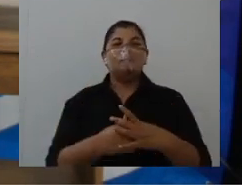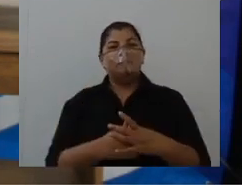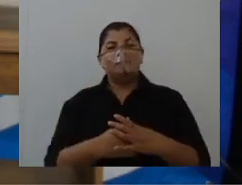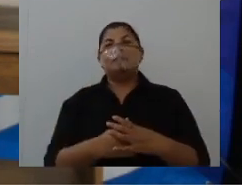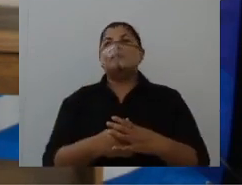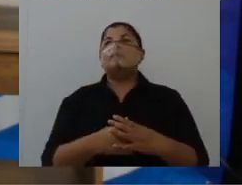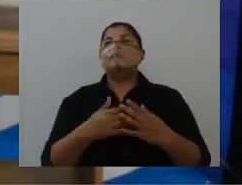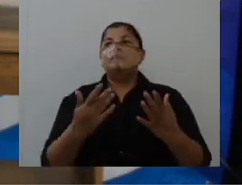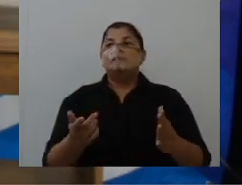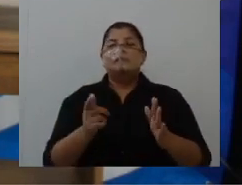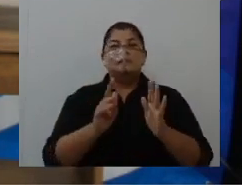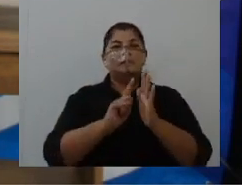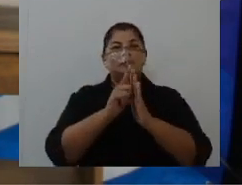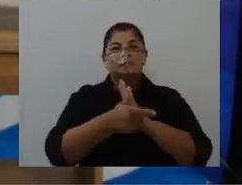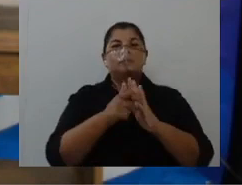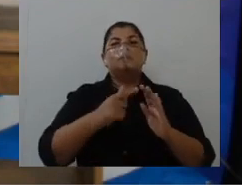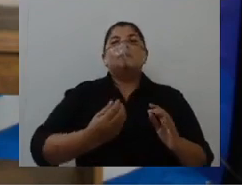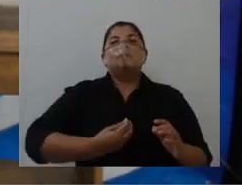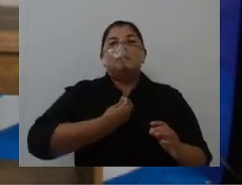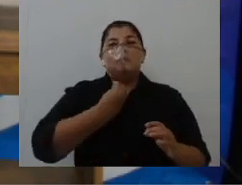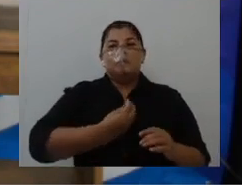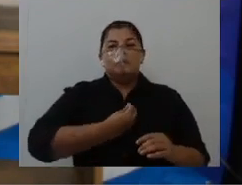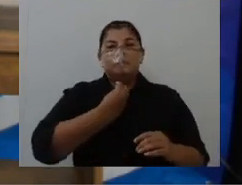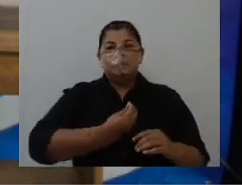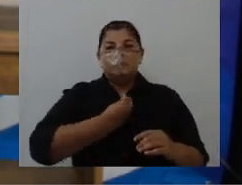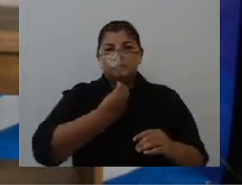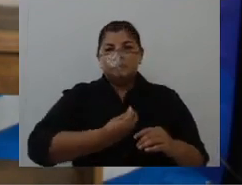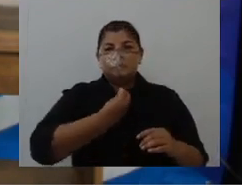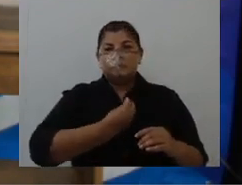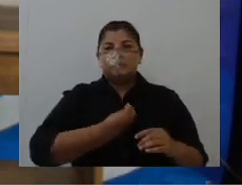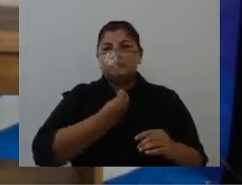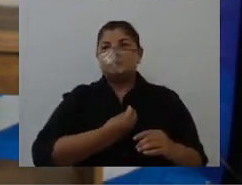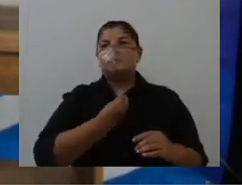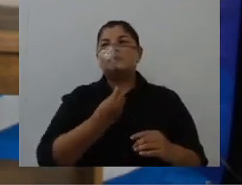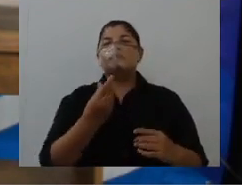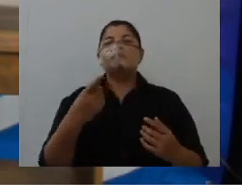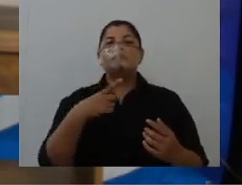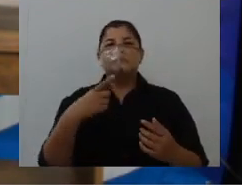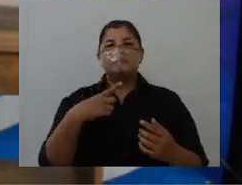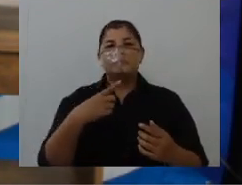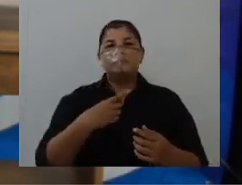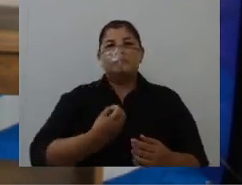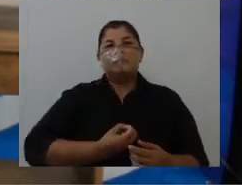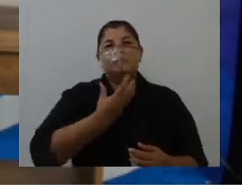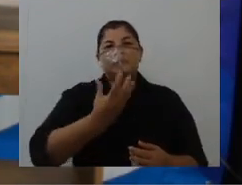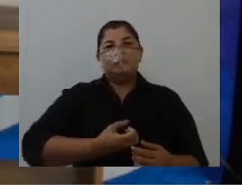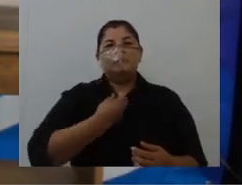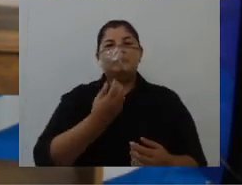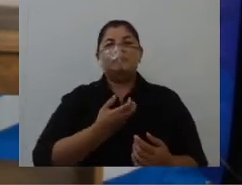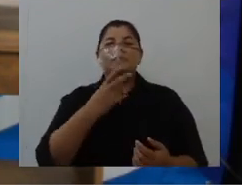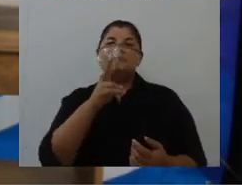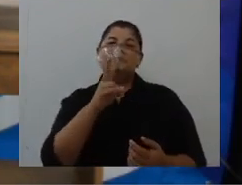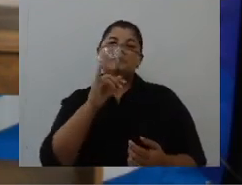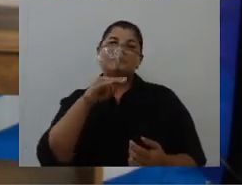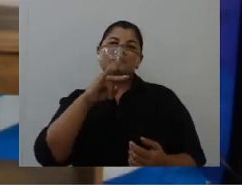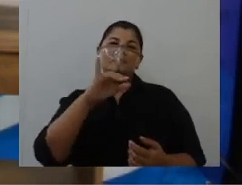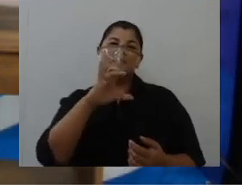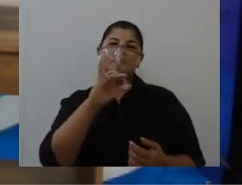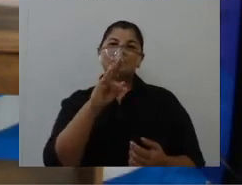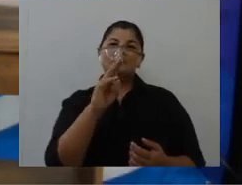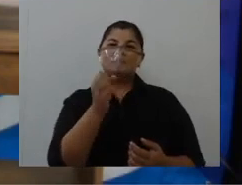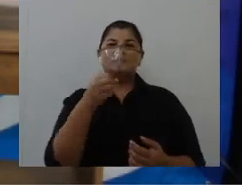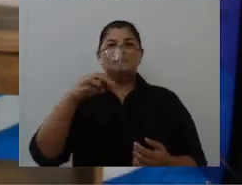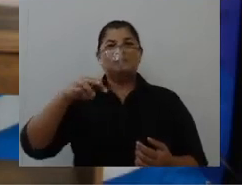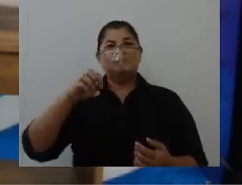gênero textual, é o poema. A gente vai falar sobre ele hoje. Eu trouxe aqui para vocês Vinícius de Moraes, olha que